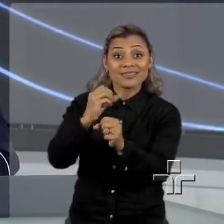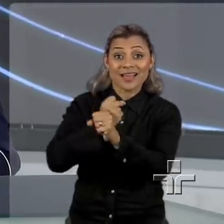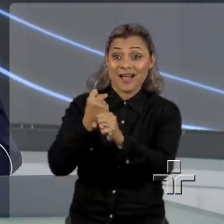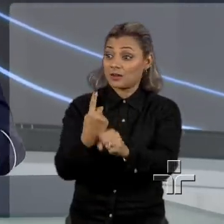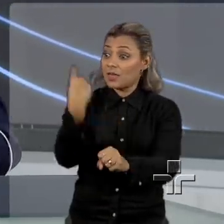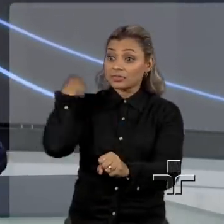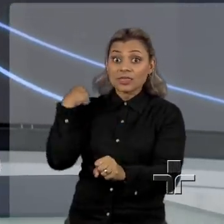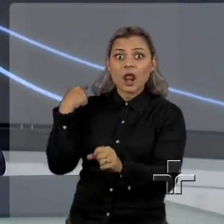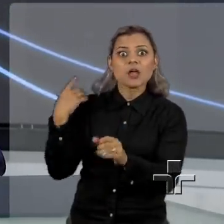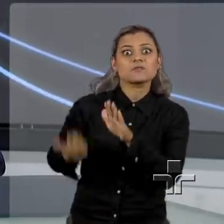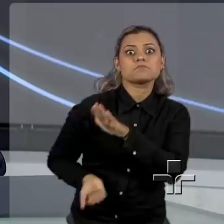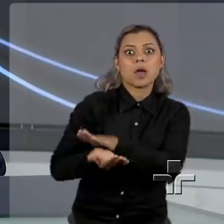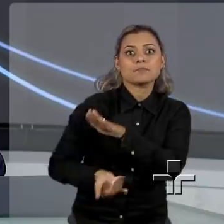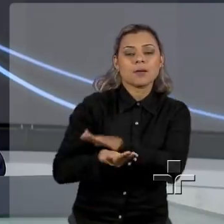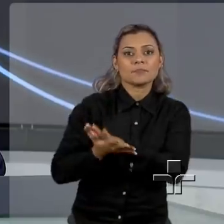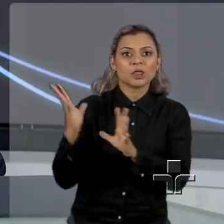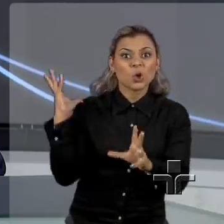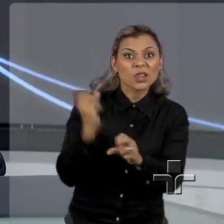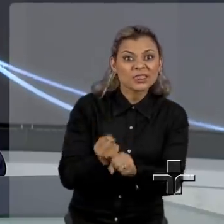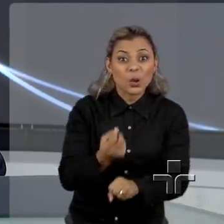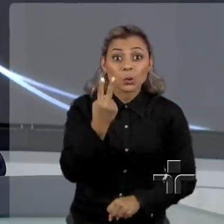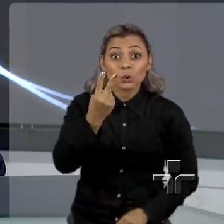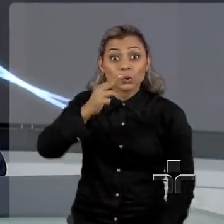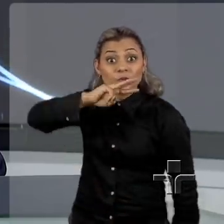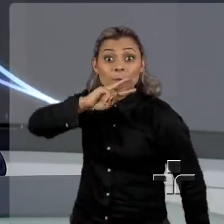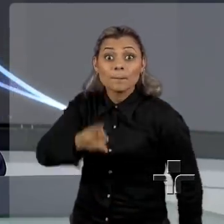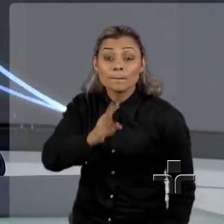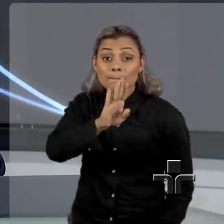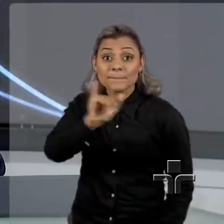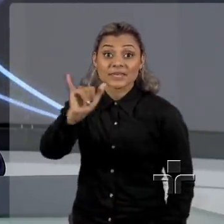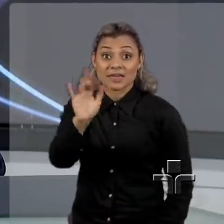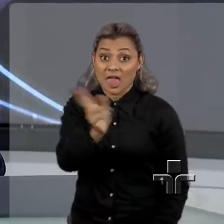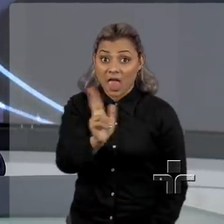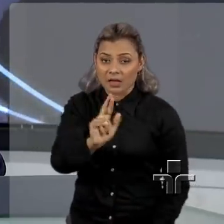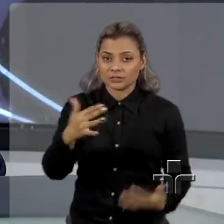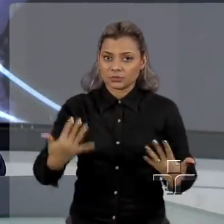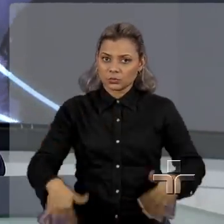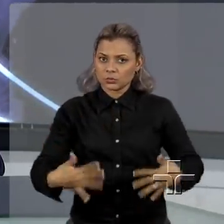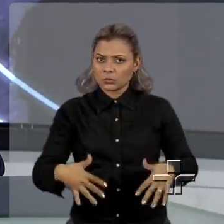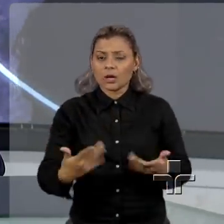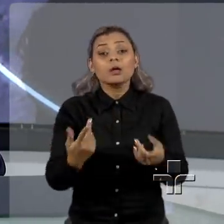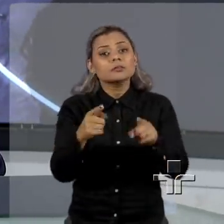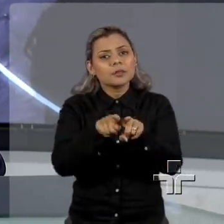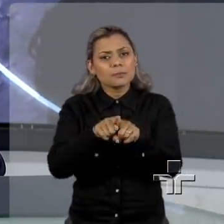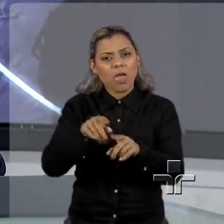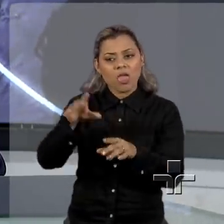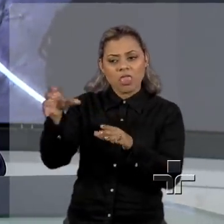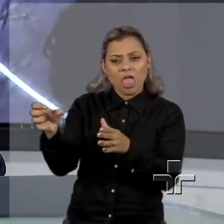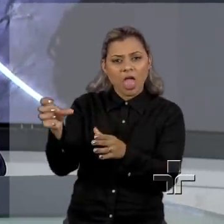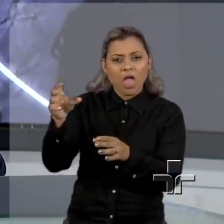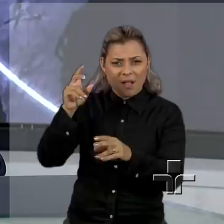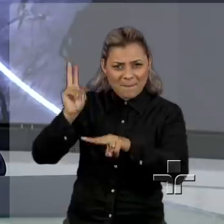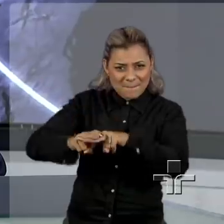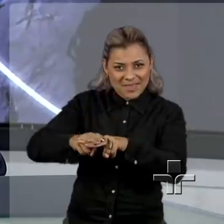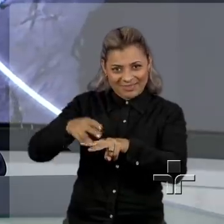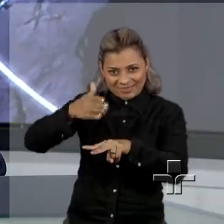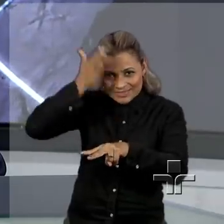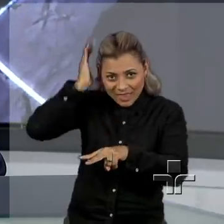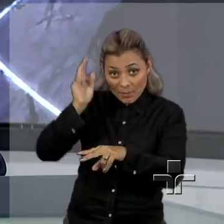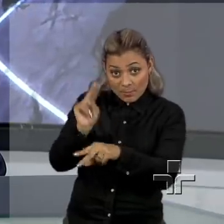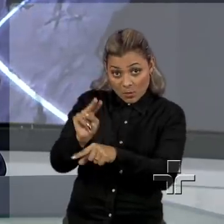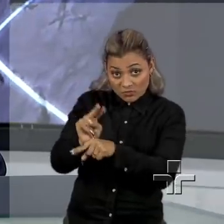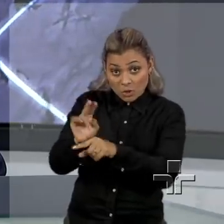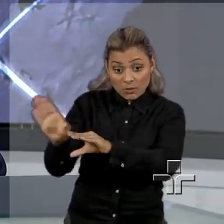pelo grupo somariam quase R$2 bilhões. O ex-presidente foi encaminhado para a Superintendência da Polícia Federal,